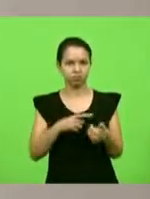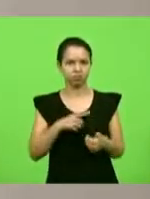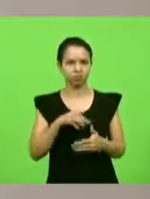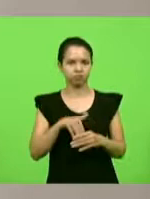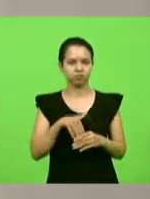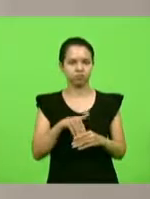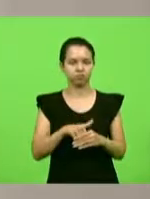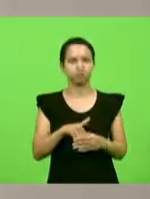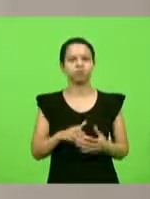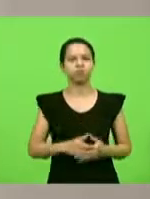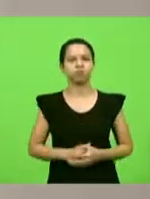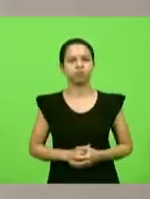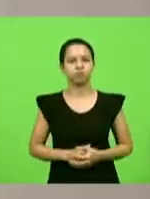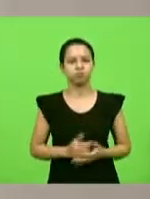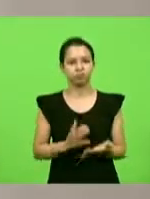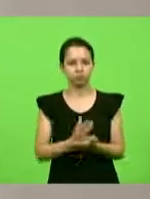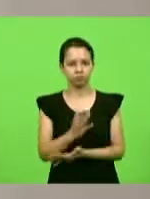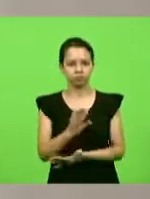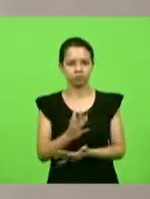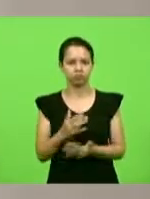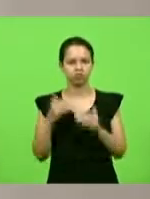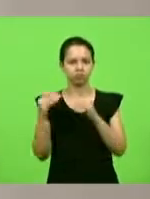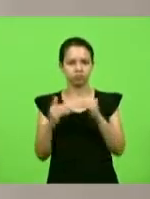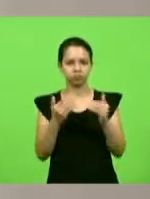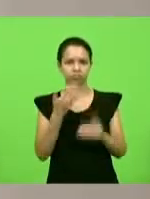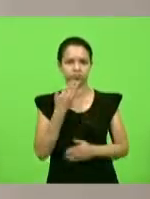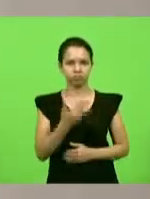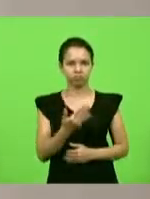encontra. Aprovado por unanimidade. Pedido de